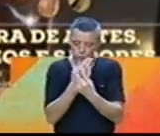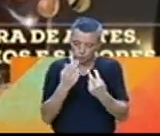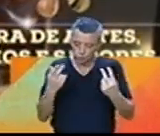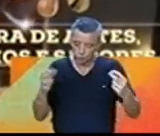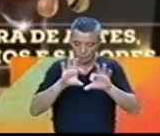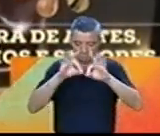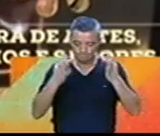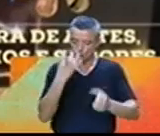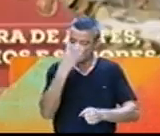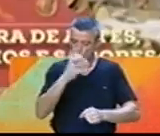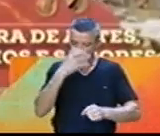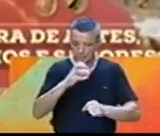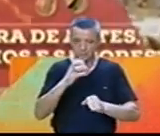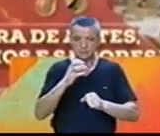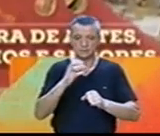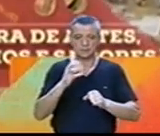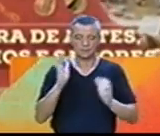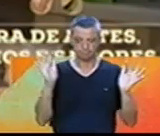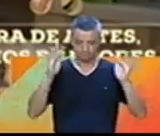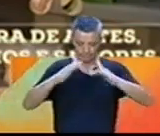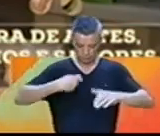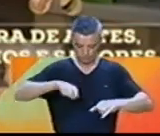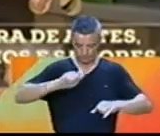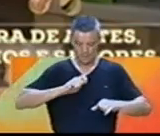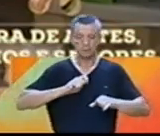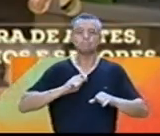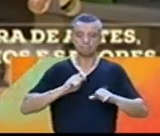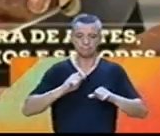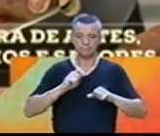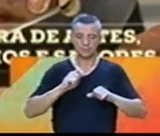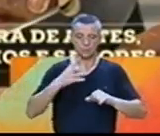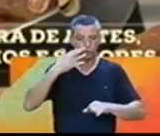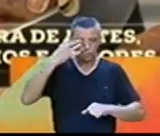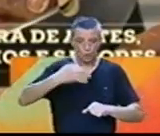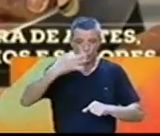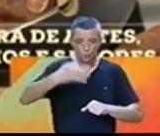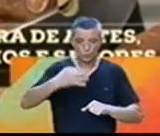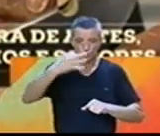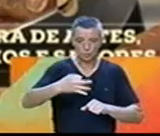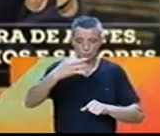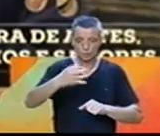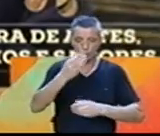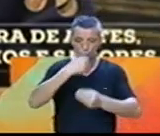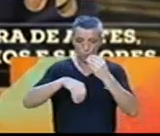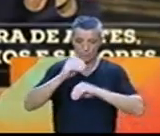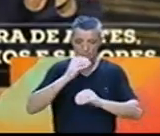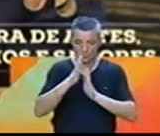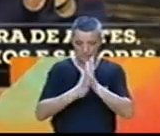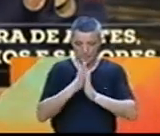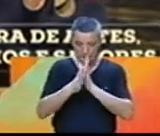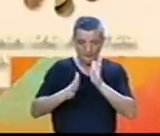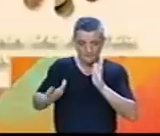espanhóis frequentam Vimioso com praticamente, eu diria, diariamente. Isto de andar só a comer presunto e ovos